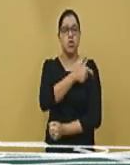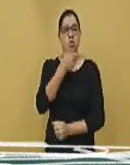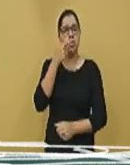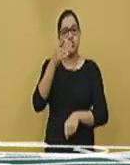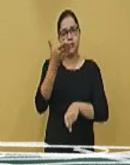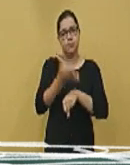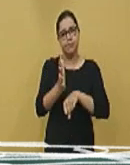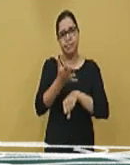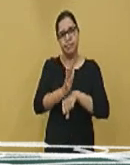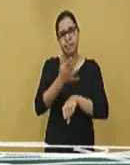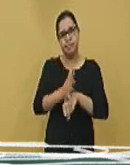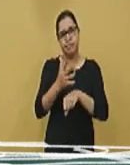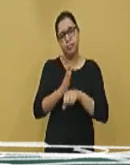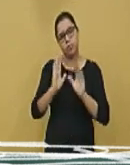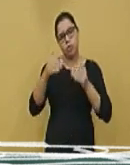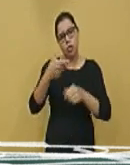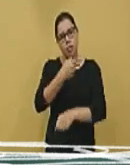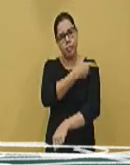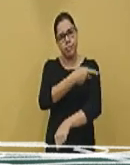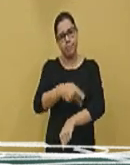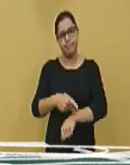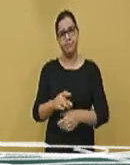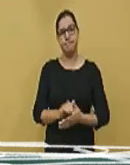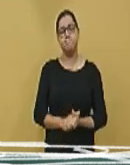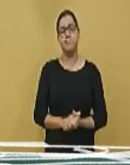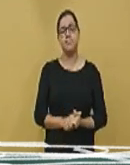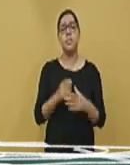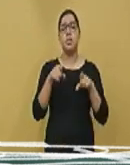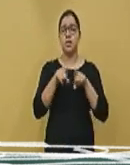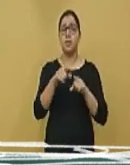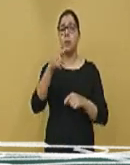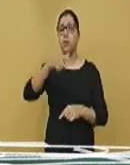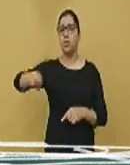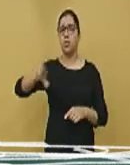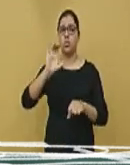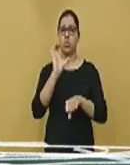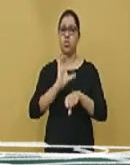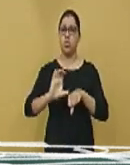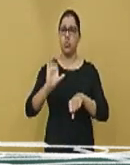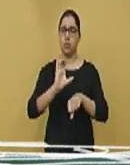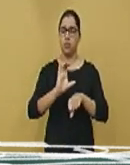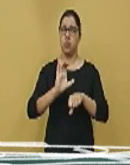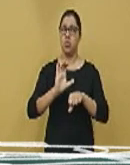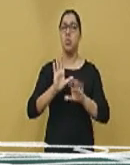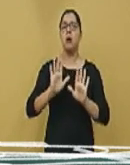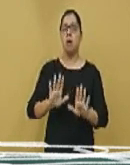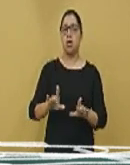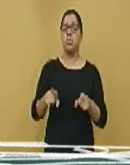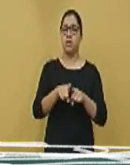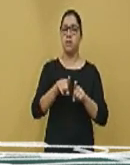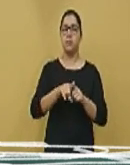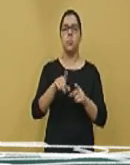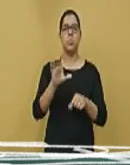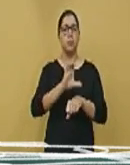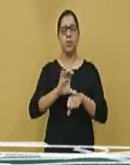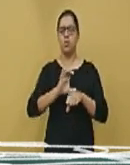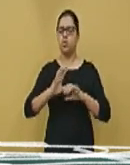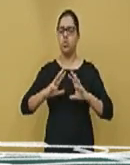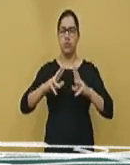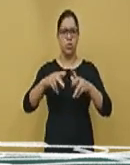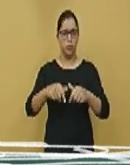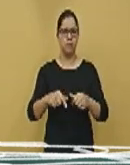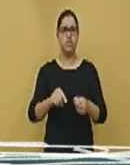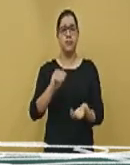pedagógica. Outros cursos de licenciatura necessitam, aliás, curso de licenciatura como um todo, necessitam